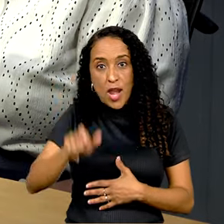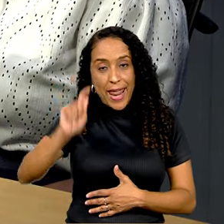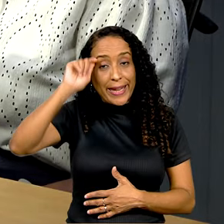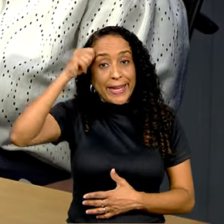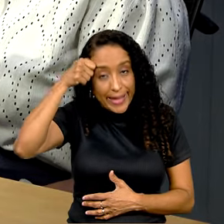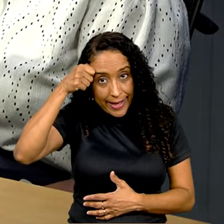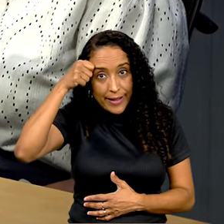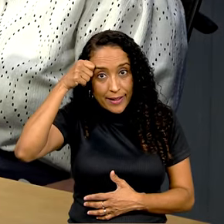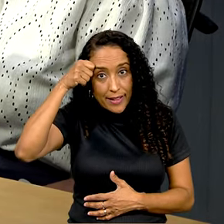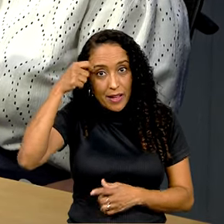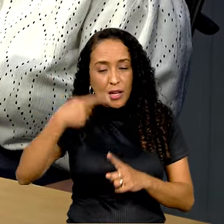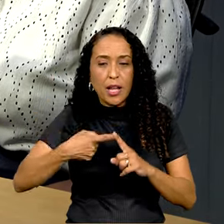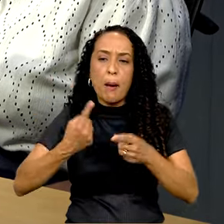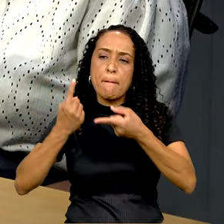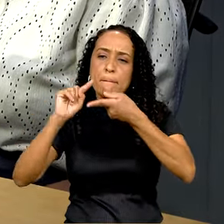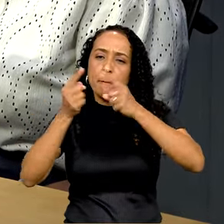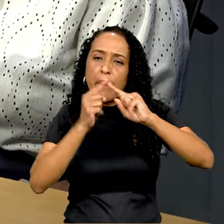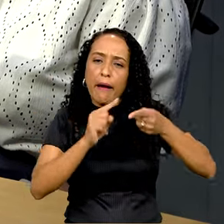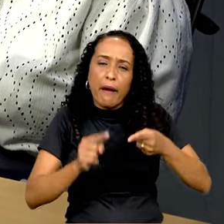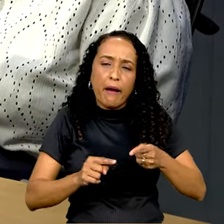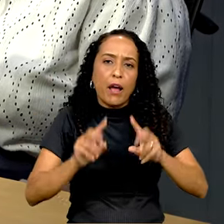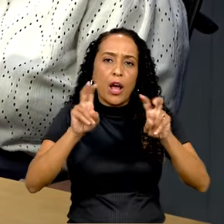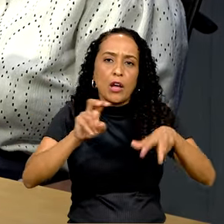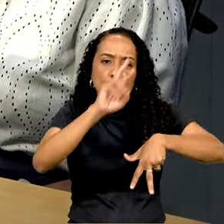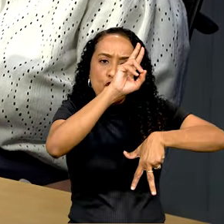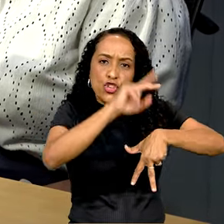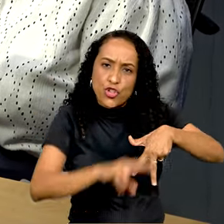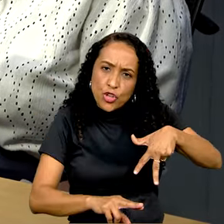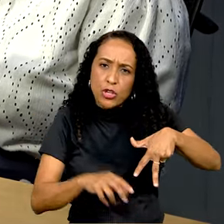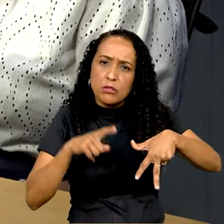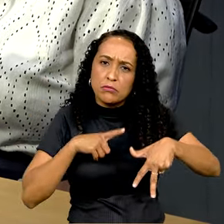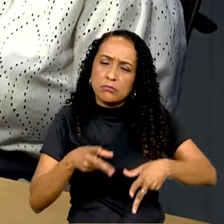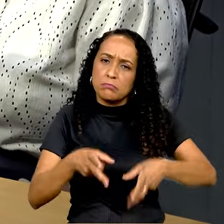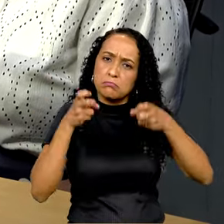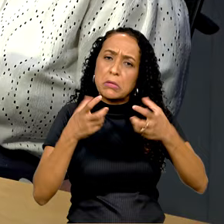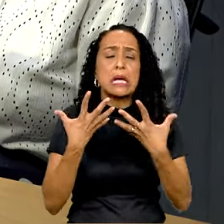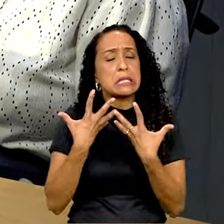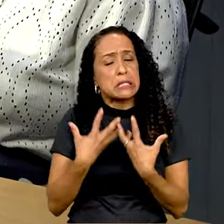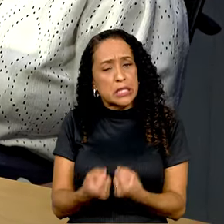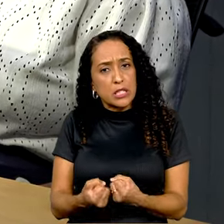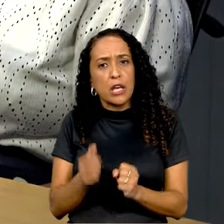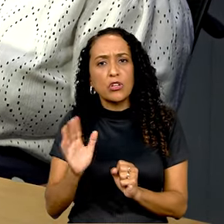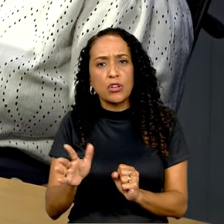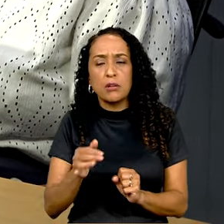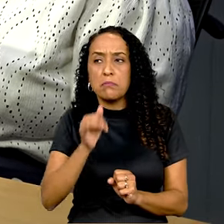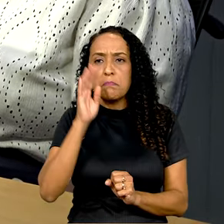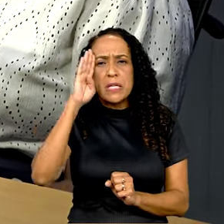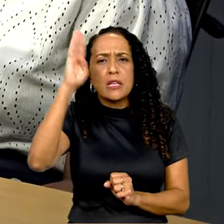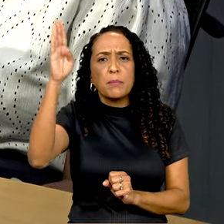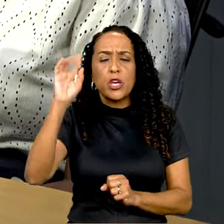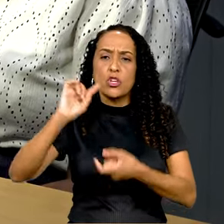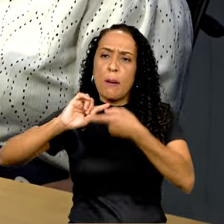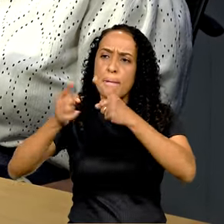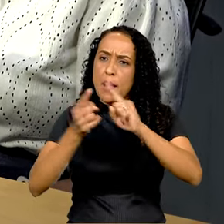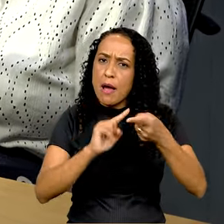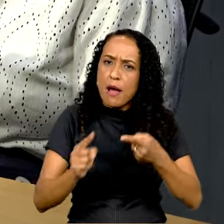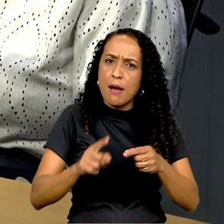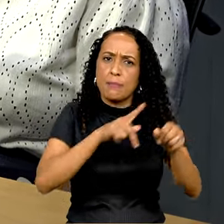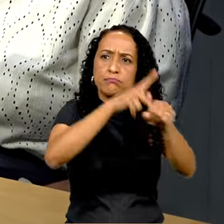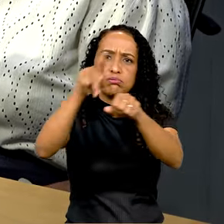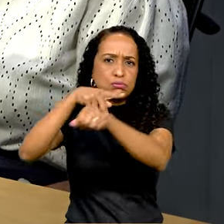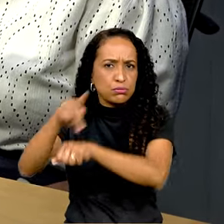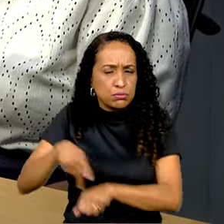negra né que eu acho que essa discussão A respeit feito do do gênero a gente vê uma grande aceitação principalmente nesses debates